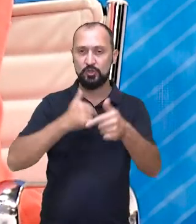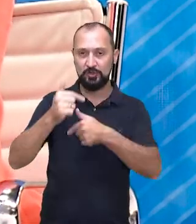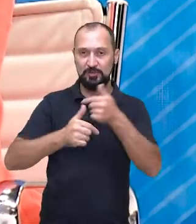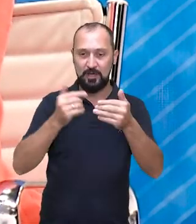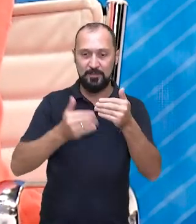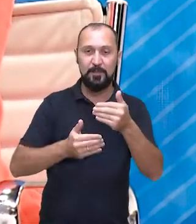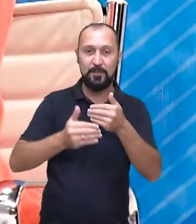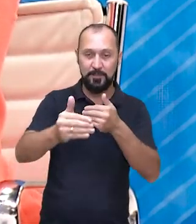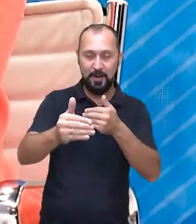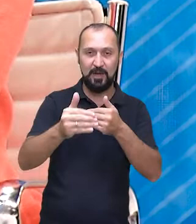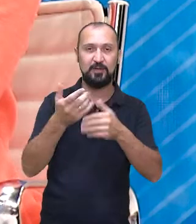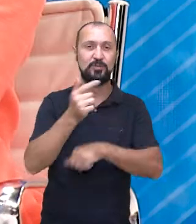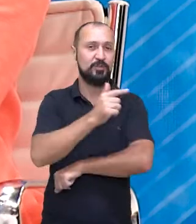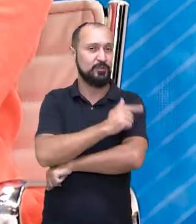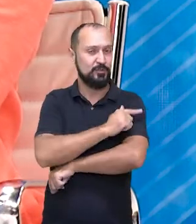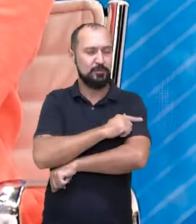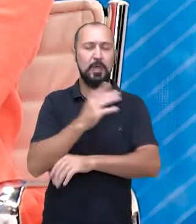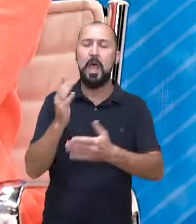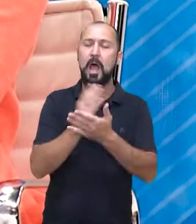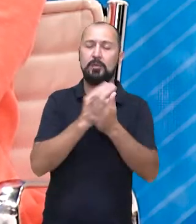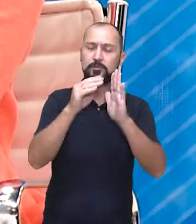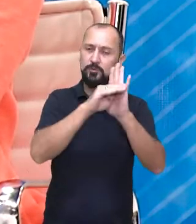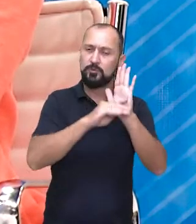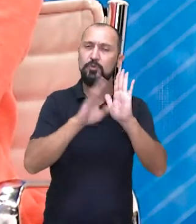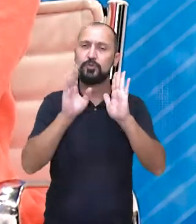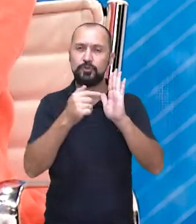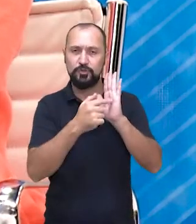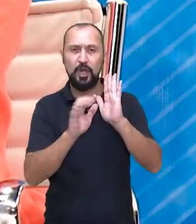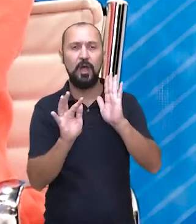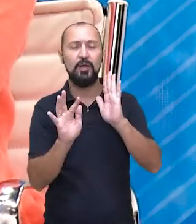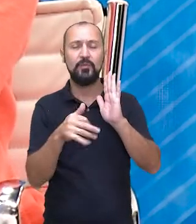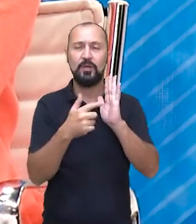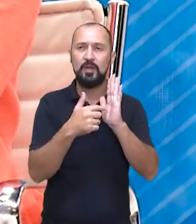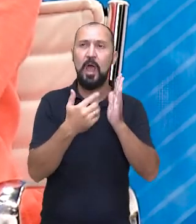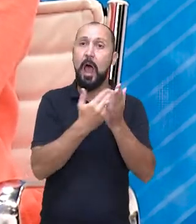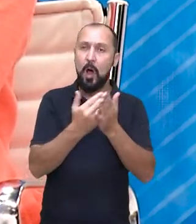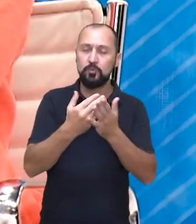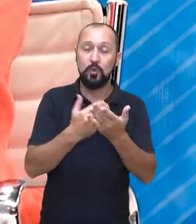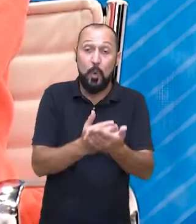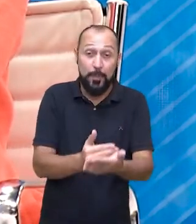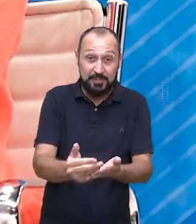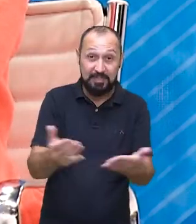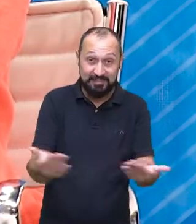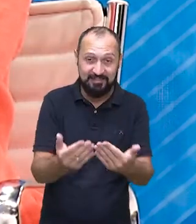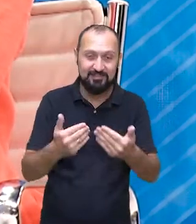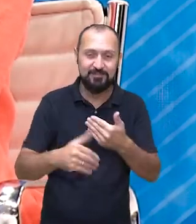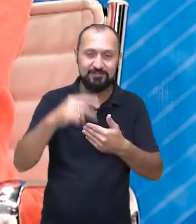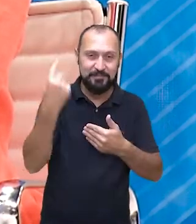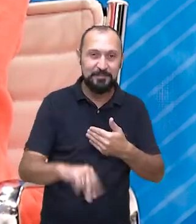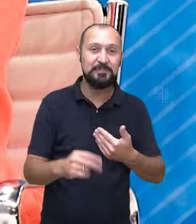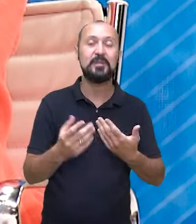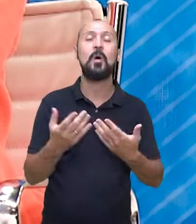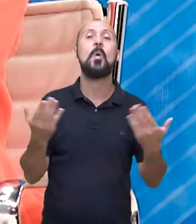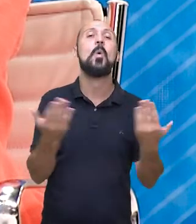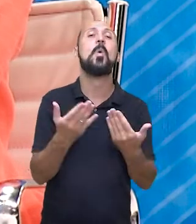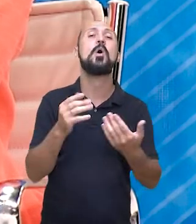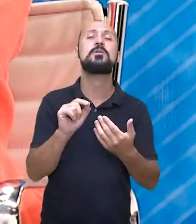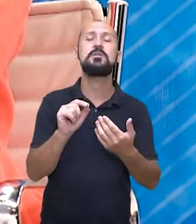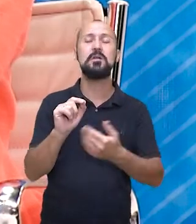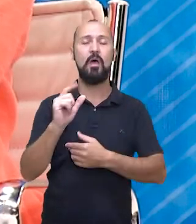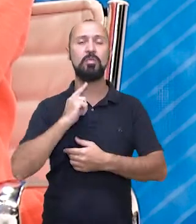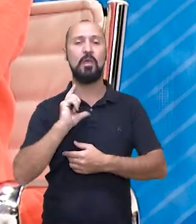meses de gestão algumas ações já foram desenvolvidas outras estão aí né a todo vapor